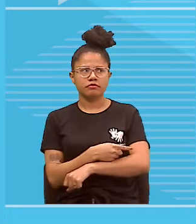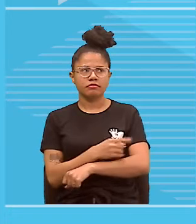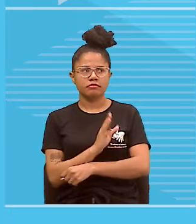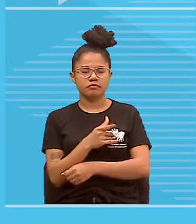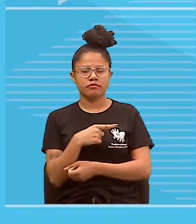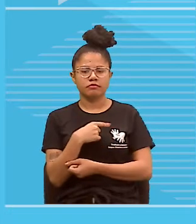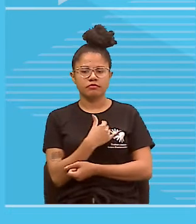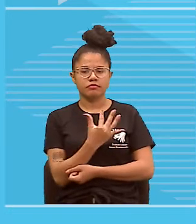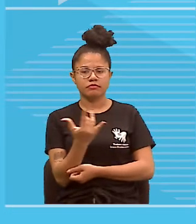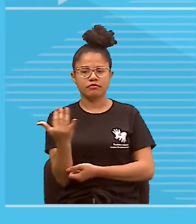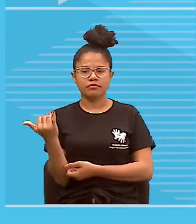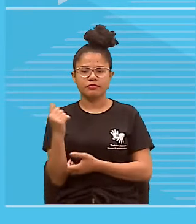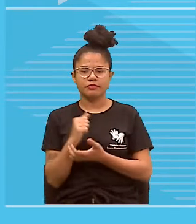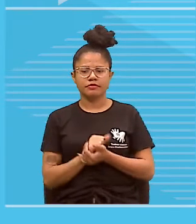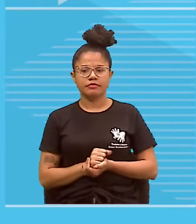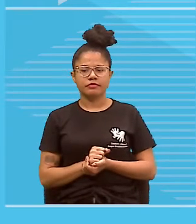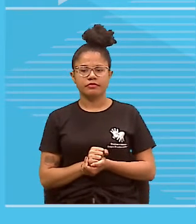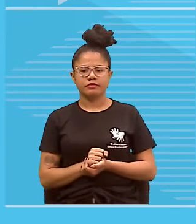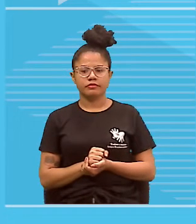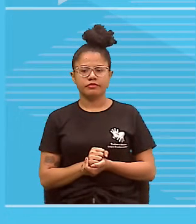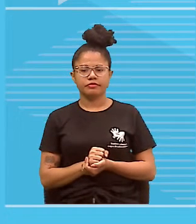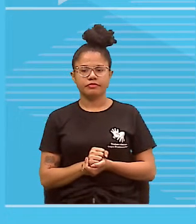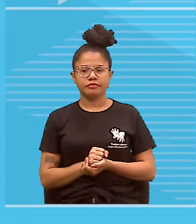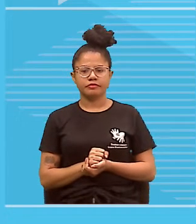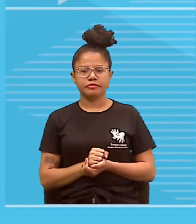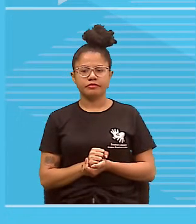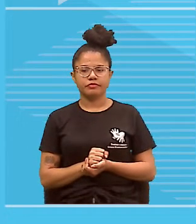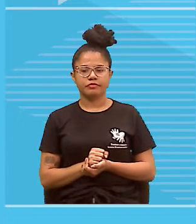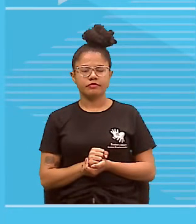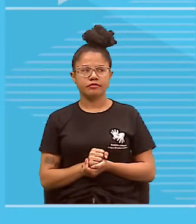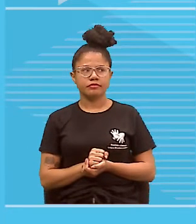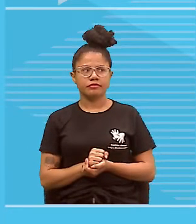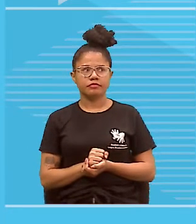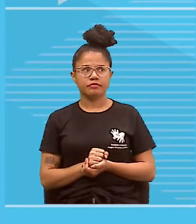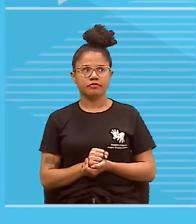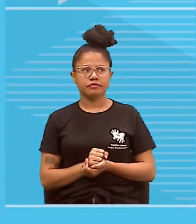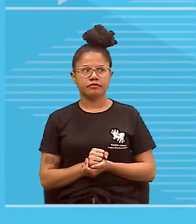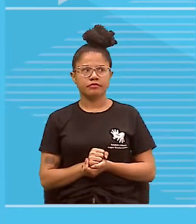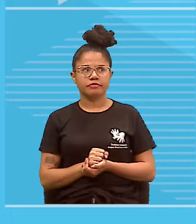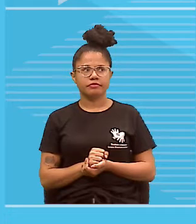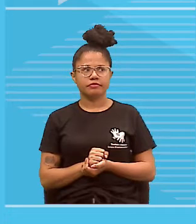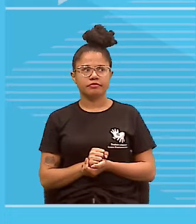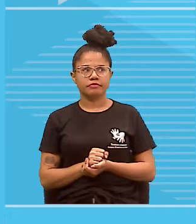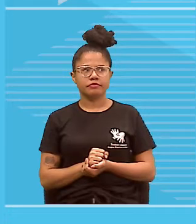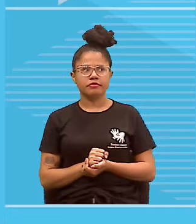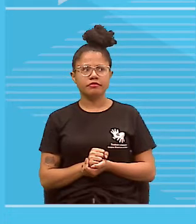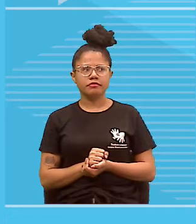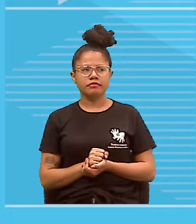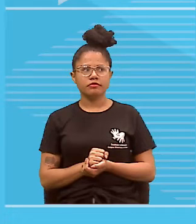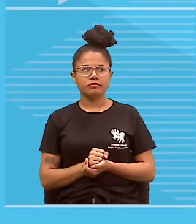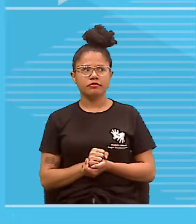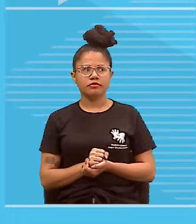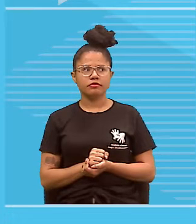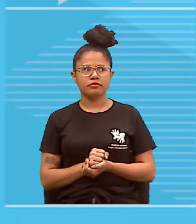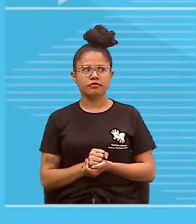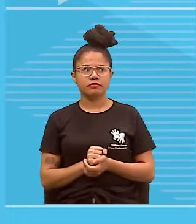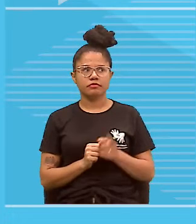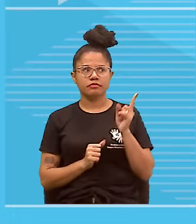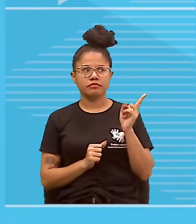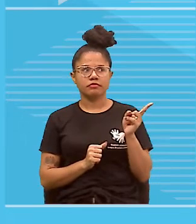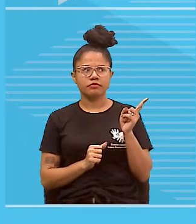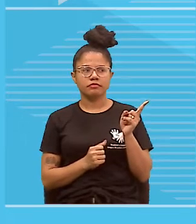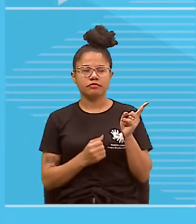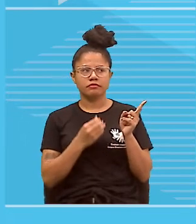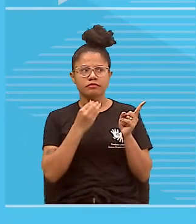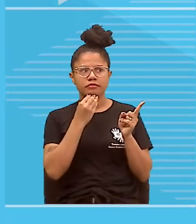já tem planta né então a gente já tem seres terrestres anfíbios que estão tanto na água quanto na terra até hoje eles